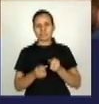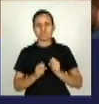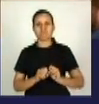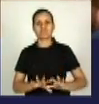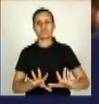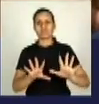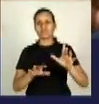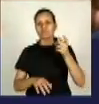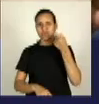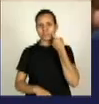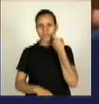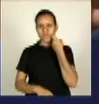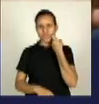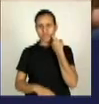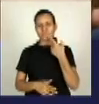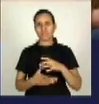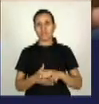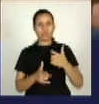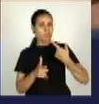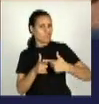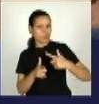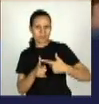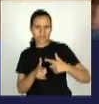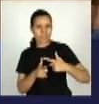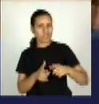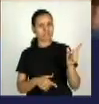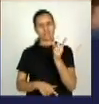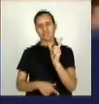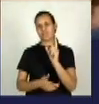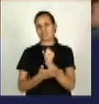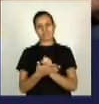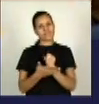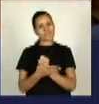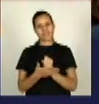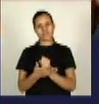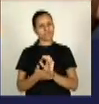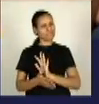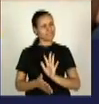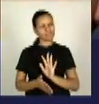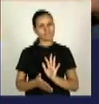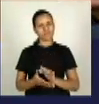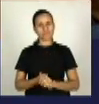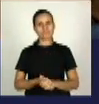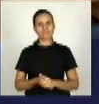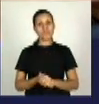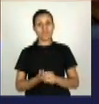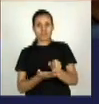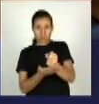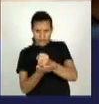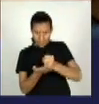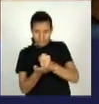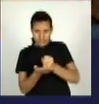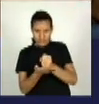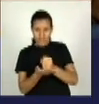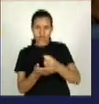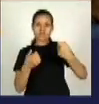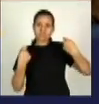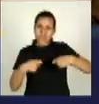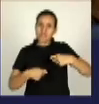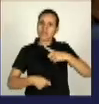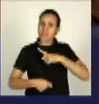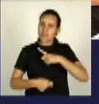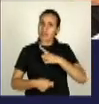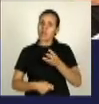vai passar para o peixe voltar para a gente? O problema não é tanto o antibiótico em si, mas você imagina,